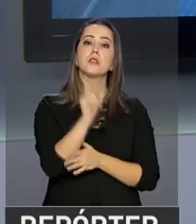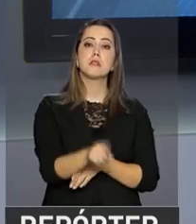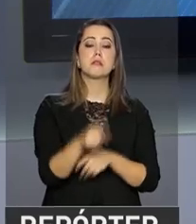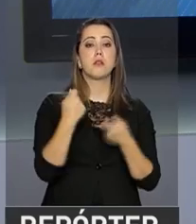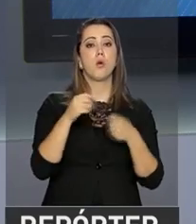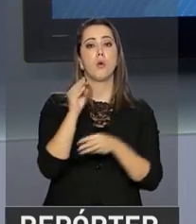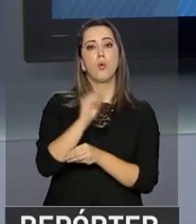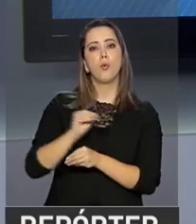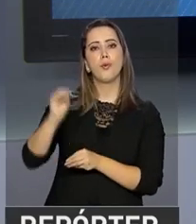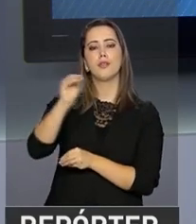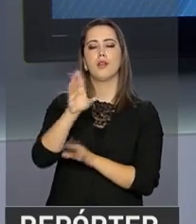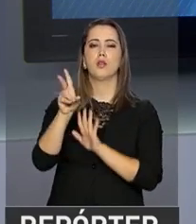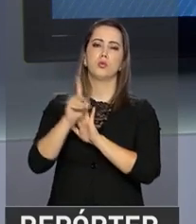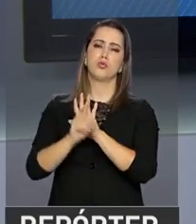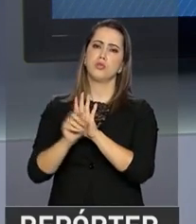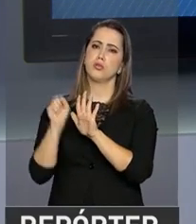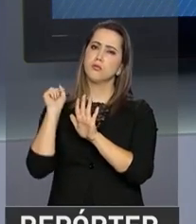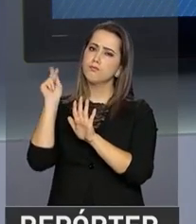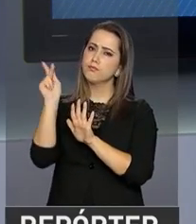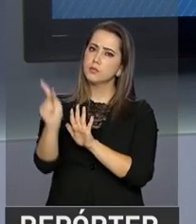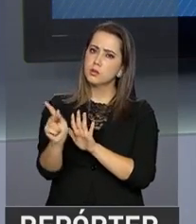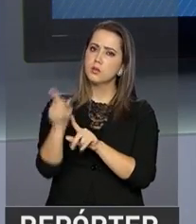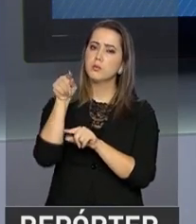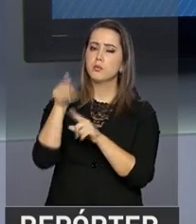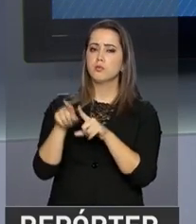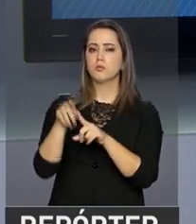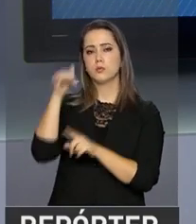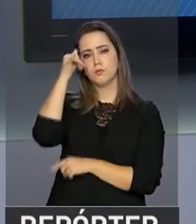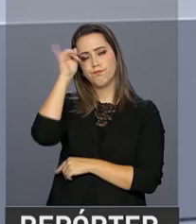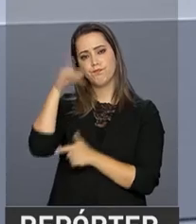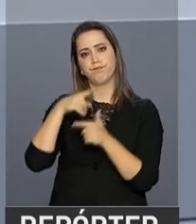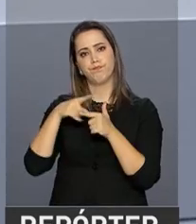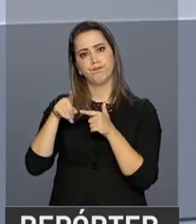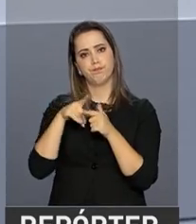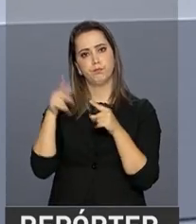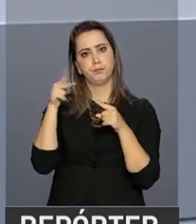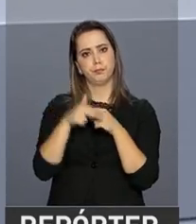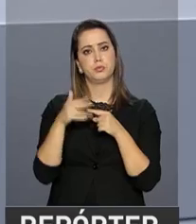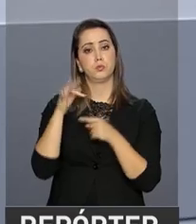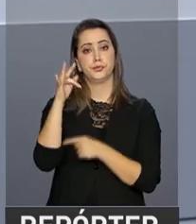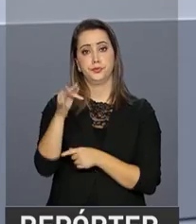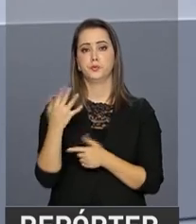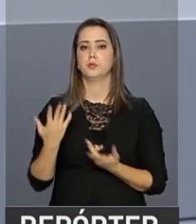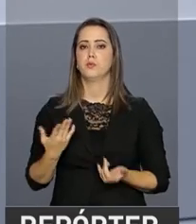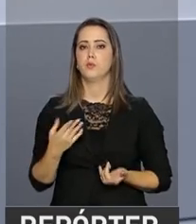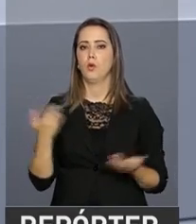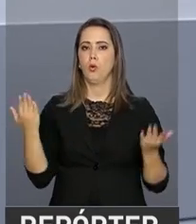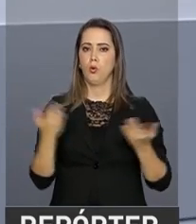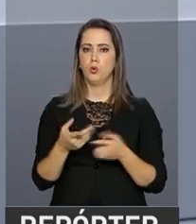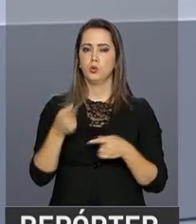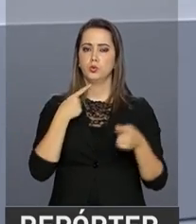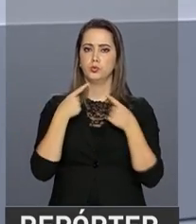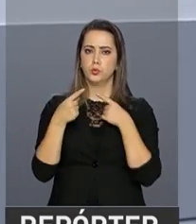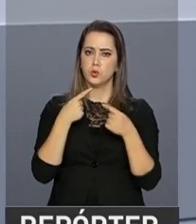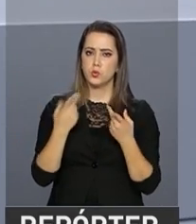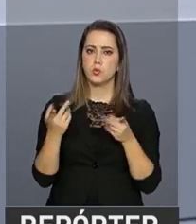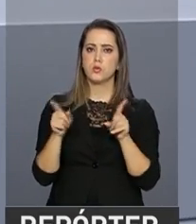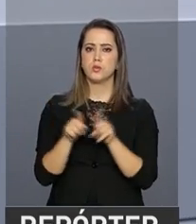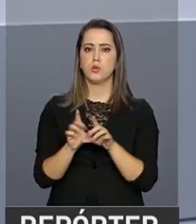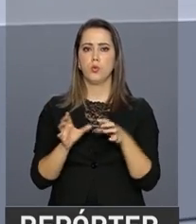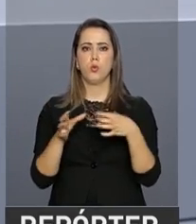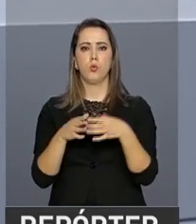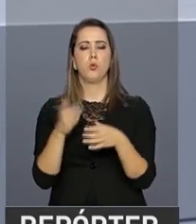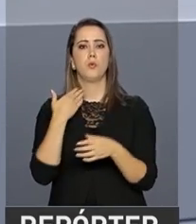de preservar os direitos e evitar medidas mais duras marcelo caetano participou hoje de um debate promovido pelo banco